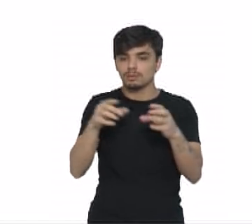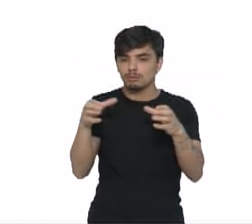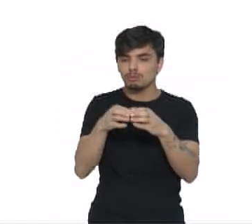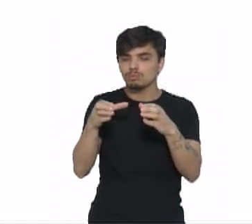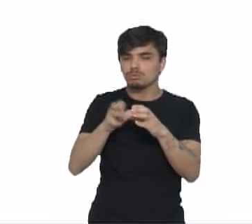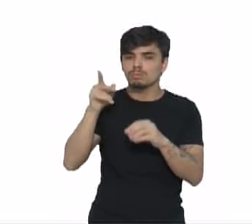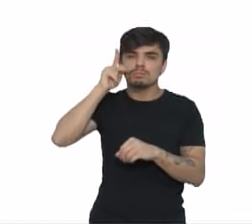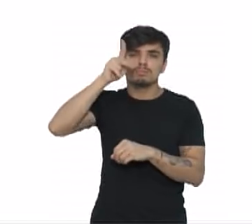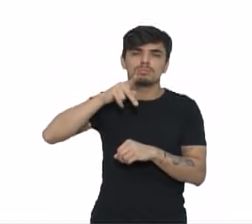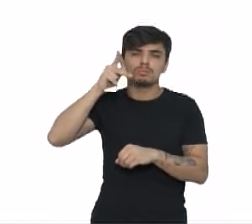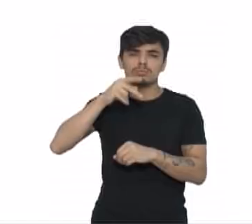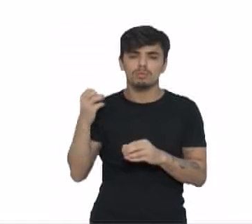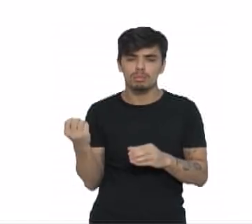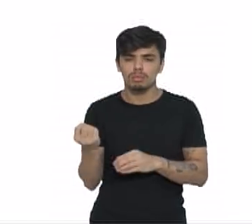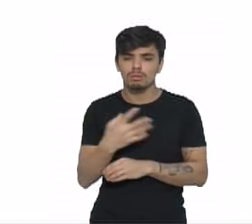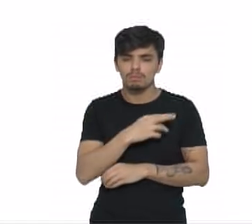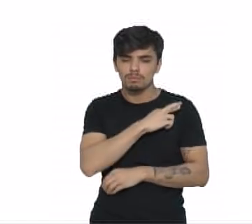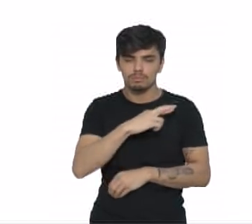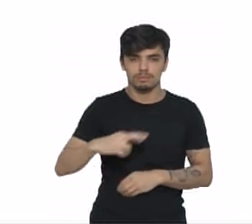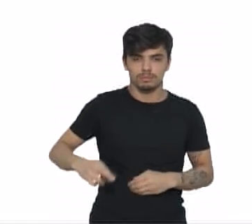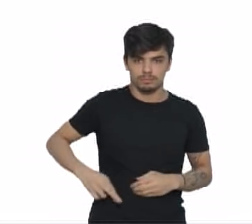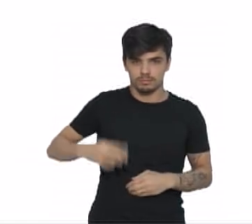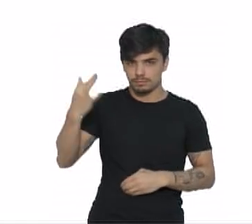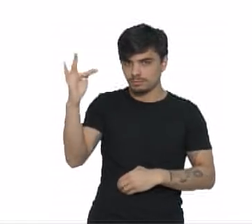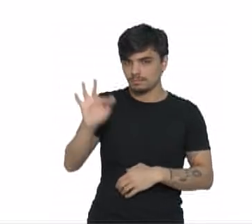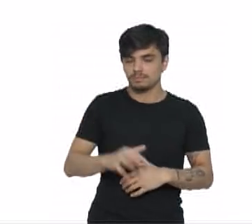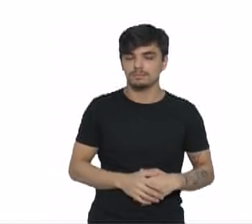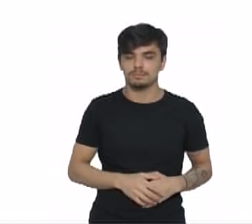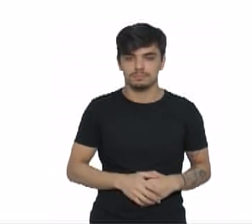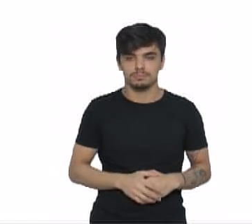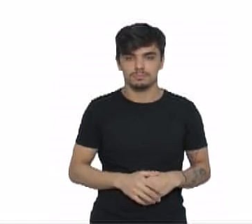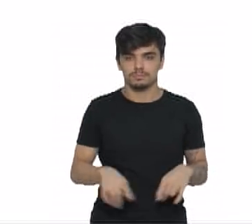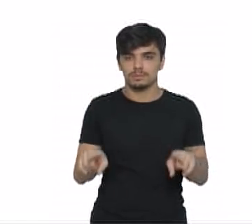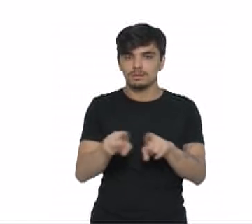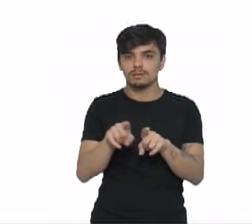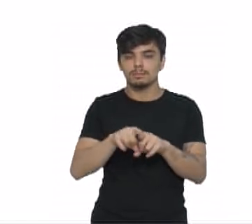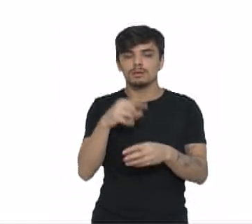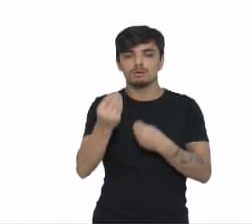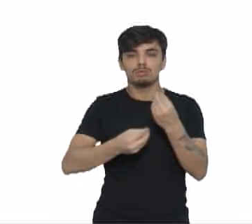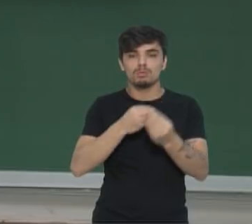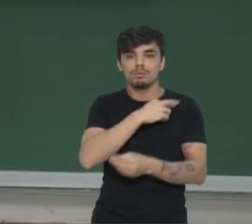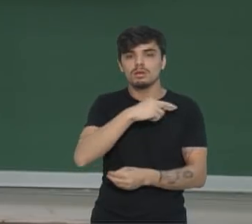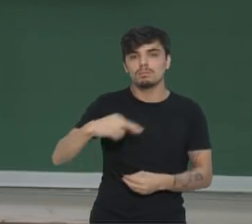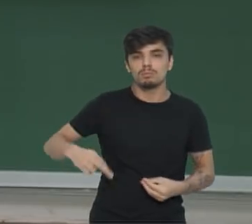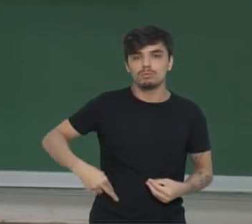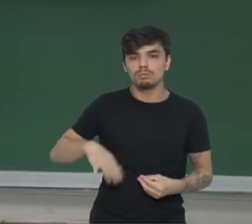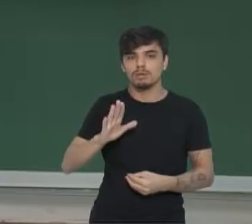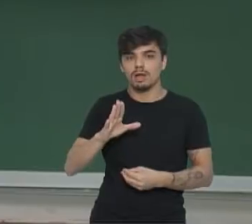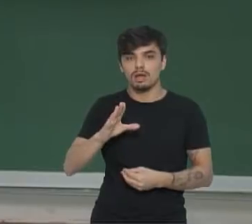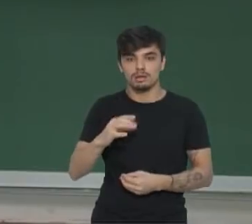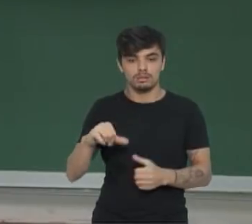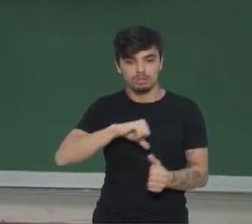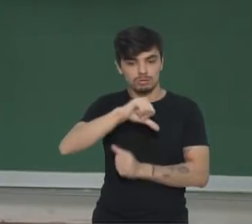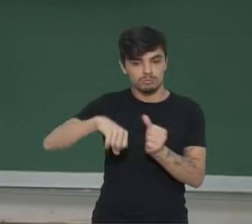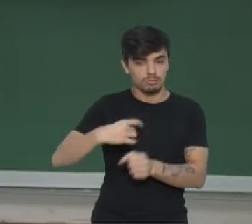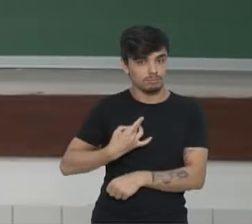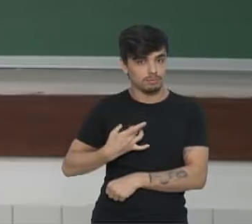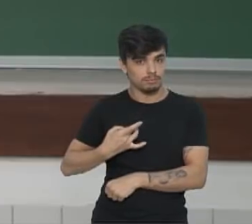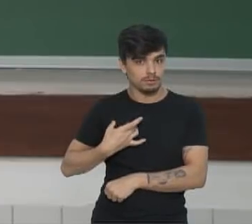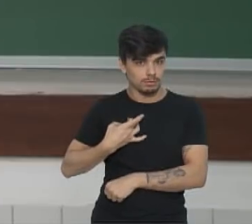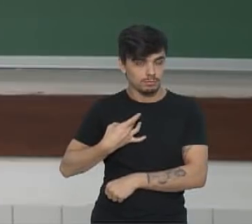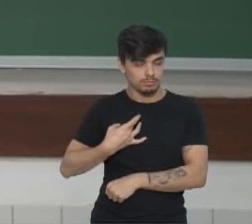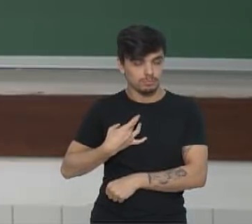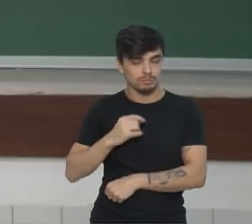nessa nova república, a primeira república francesa. E como essa república rapidamente foi levada ao terror, que